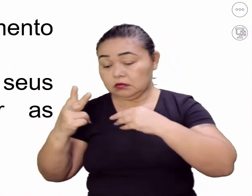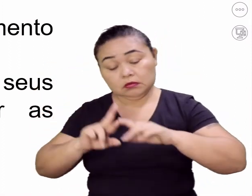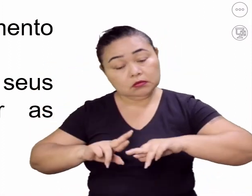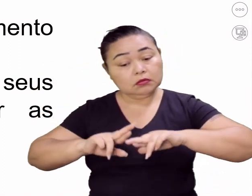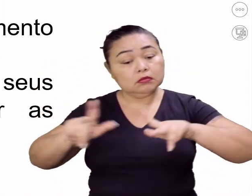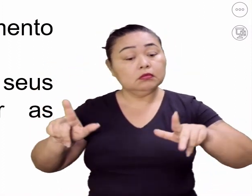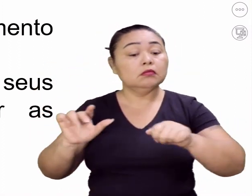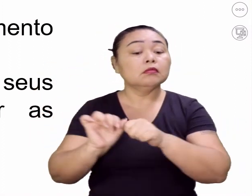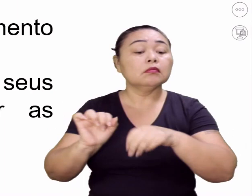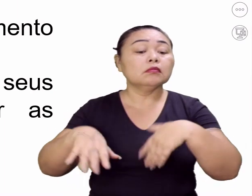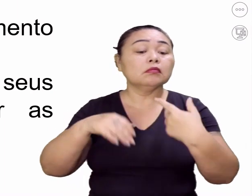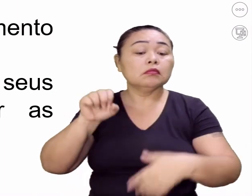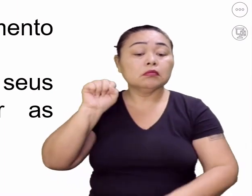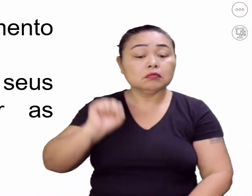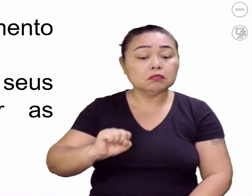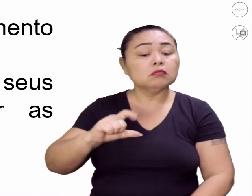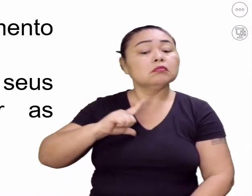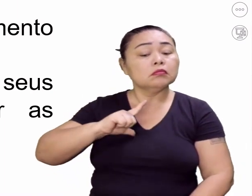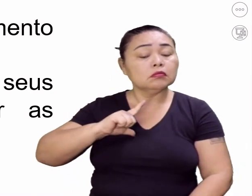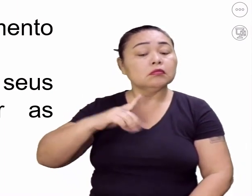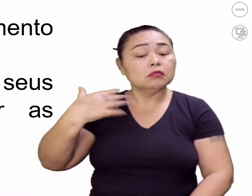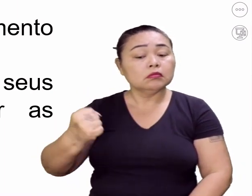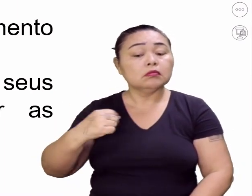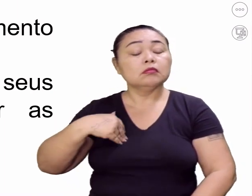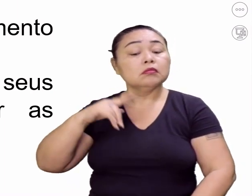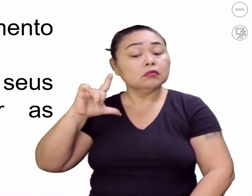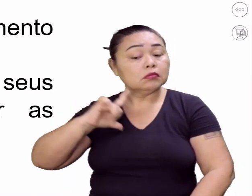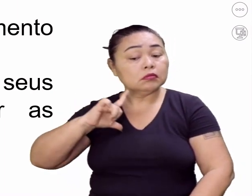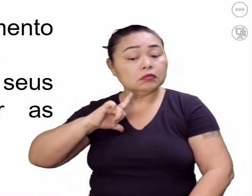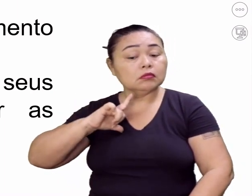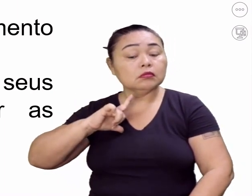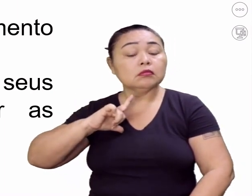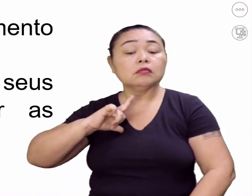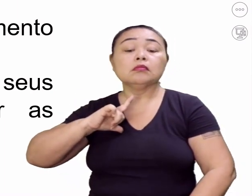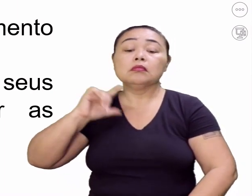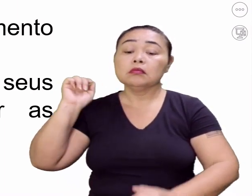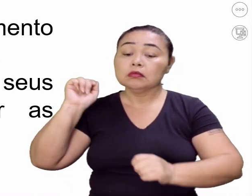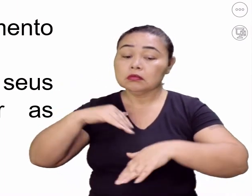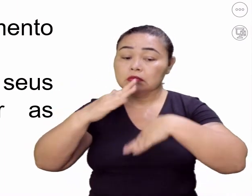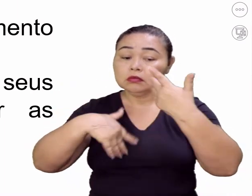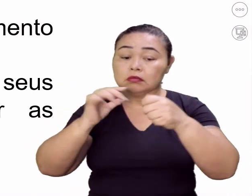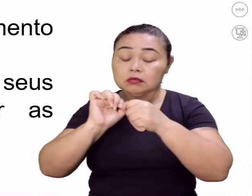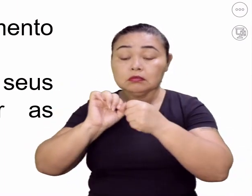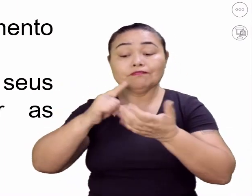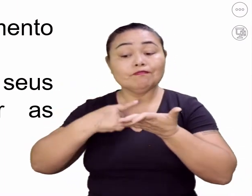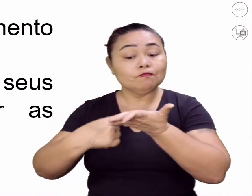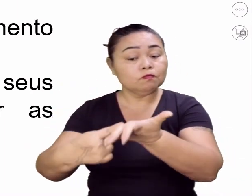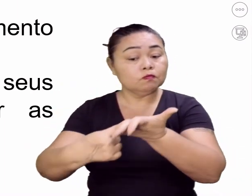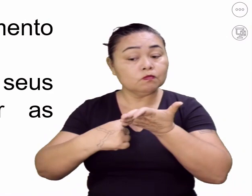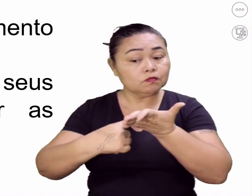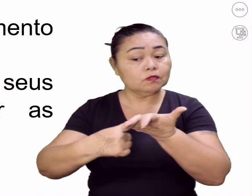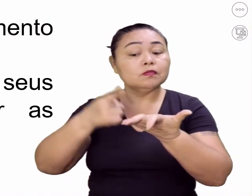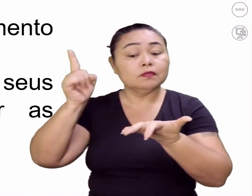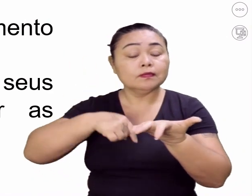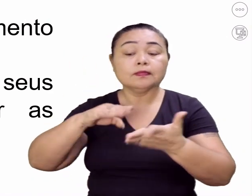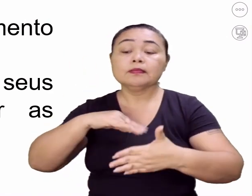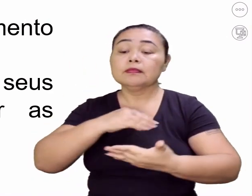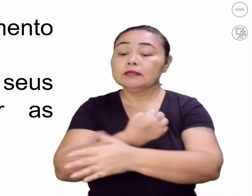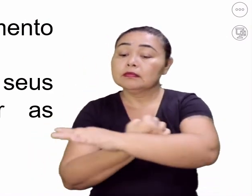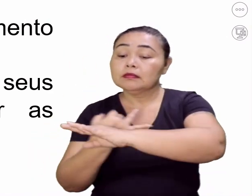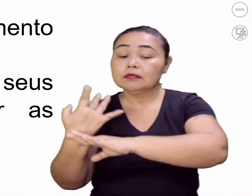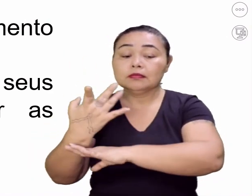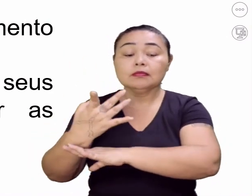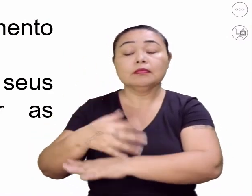desenvolvimentos. D. O Sul admite que só haverá desenvolvimento se houver comprometimento ambiental. E aí, Norte e